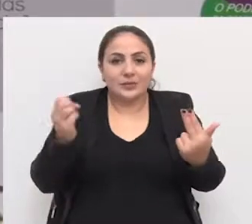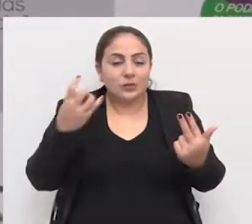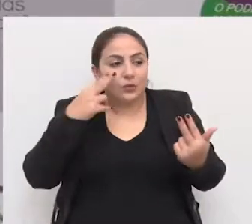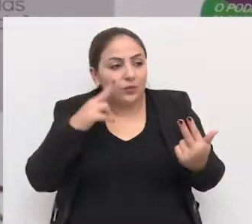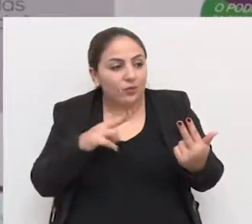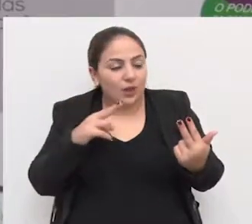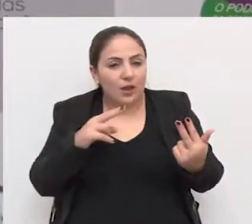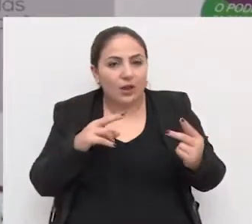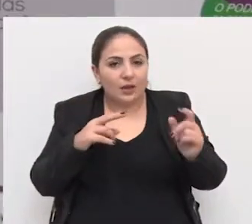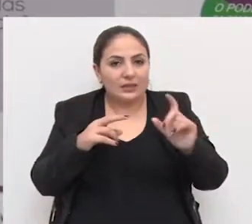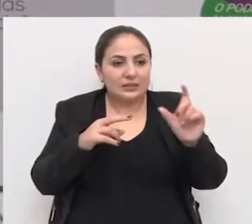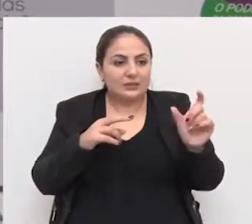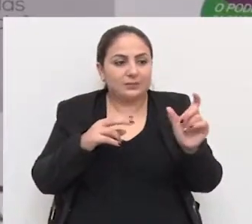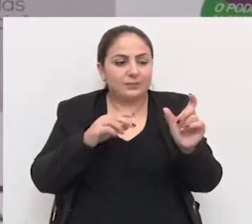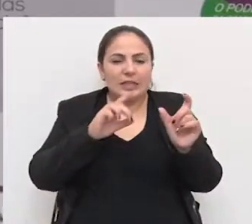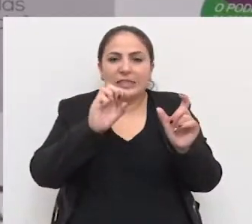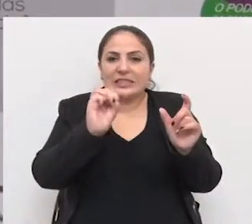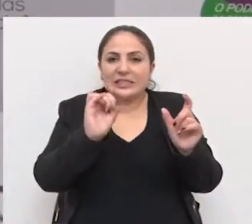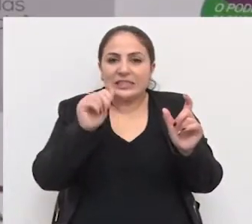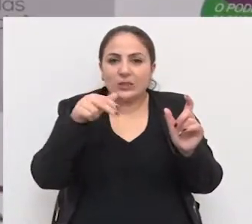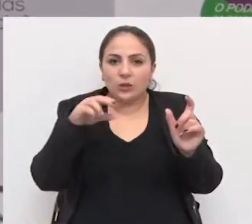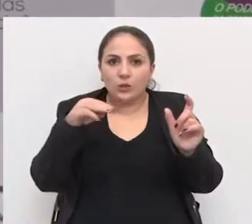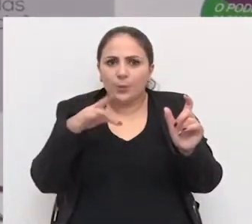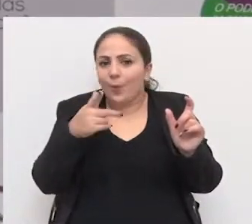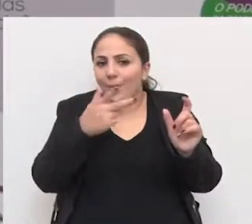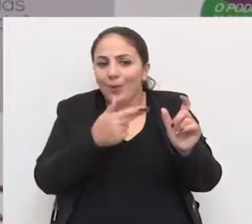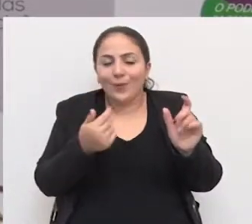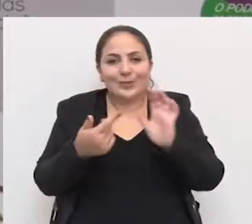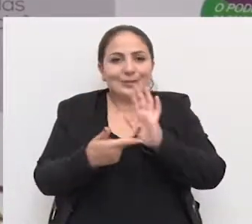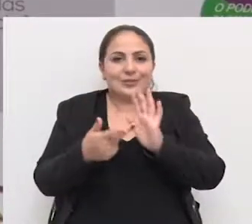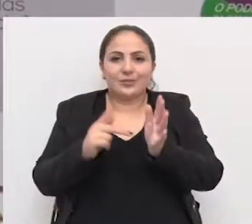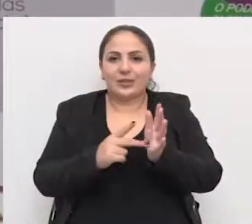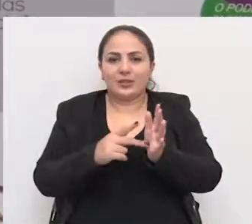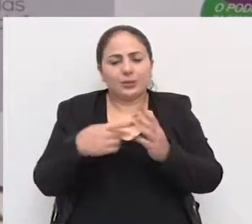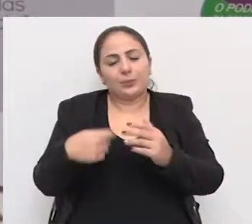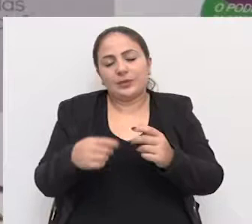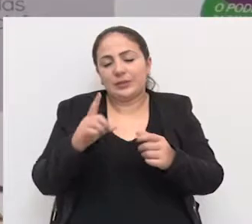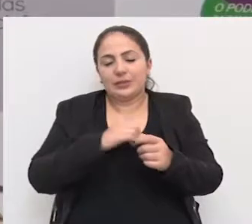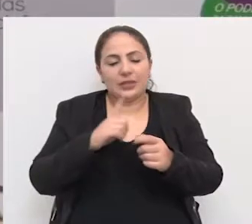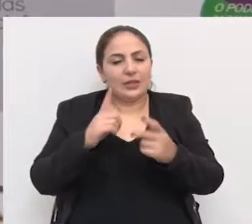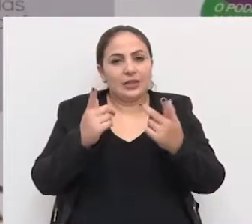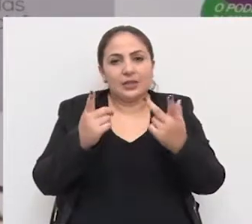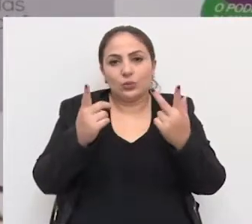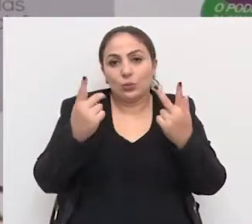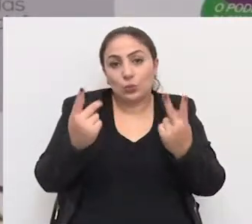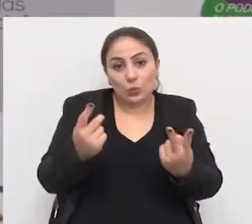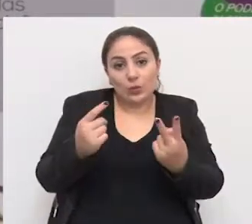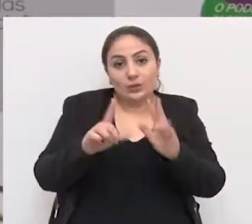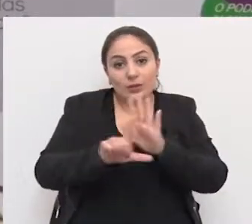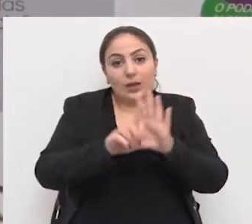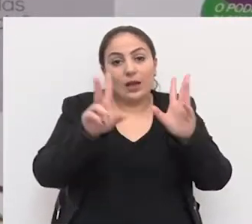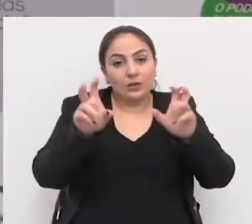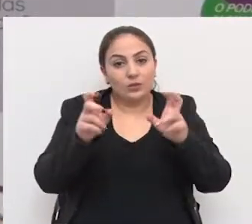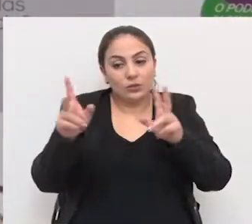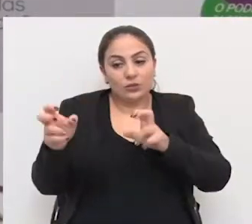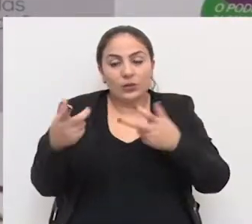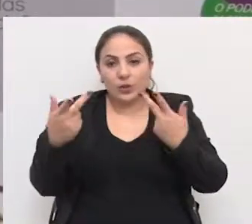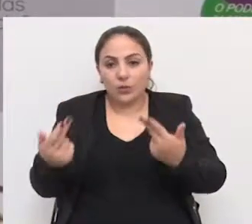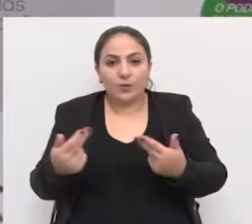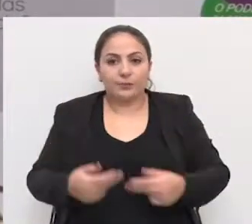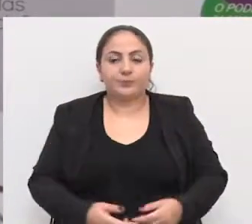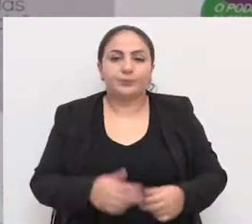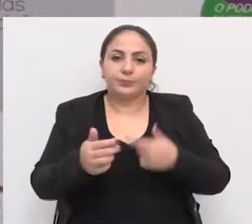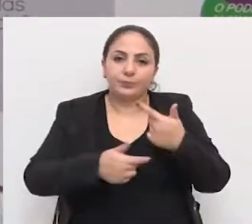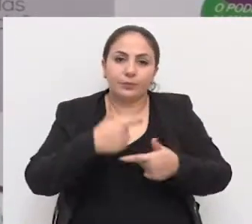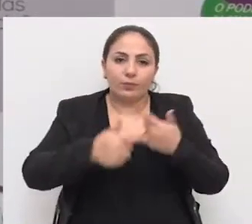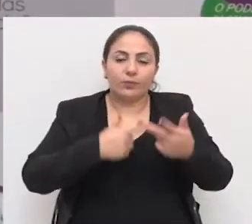dicionário sinônimos, uma palavrinha que difere uma lei da outra. Quer dizer, não há necessidade de existir duas leis sobre o mesmo assunto. É esse